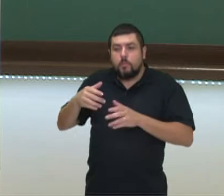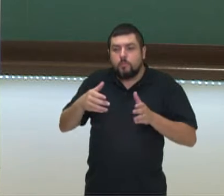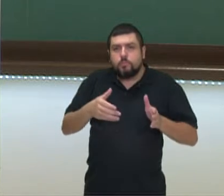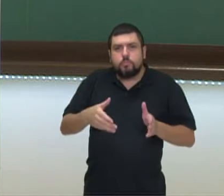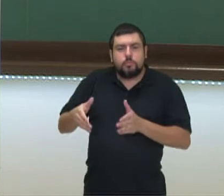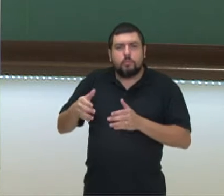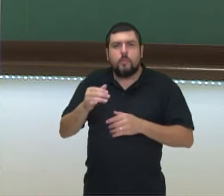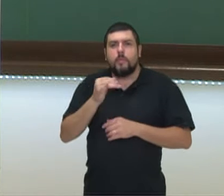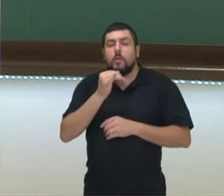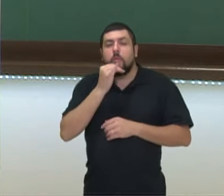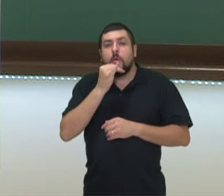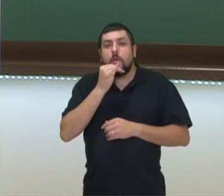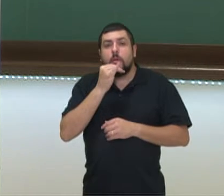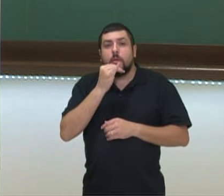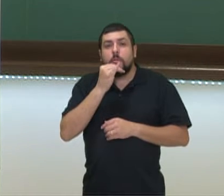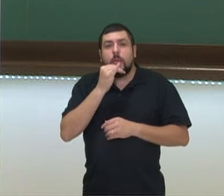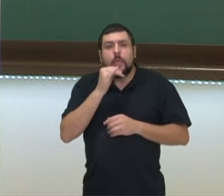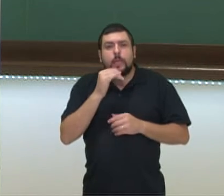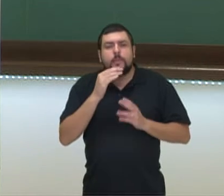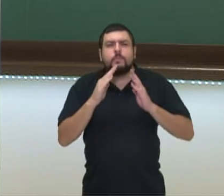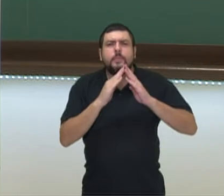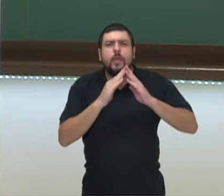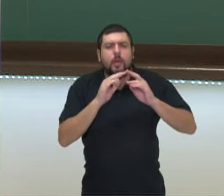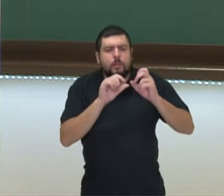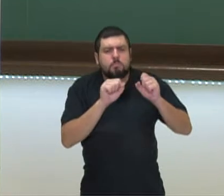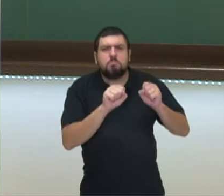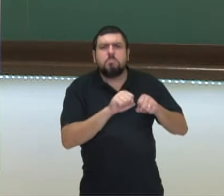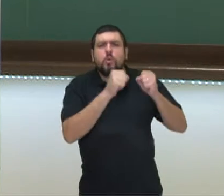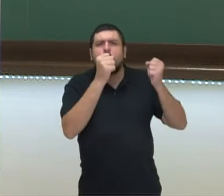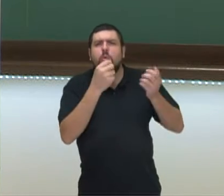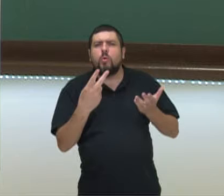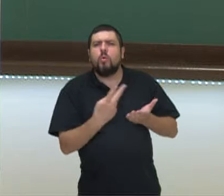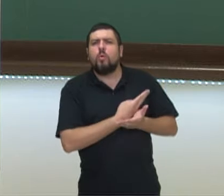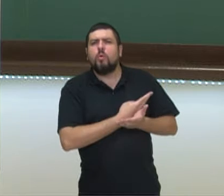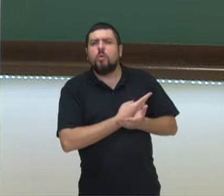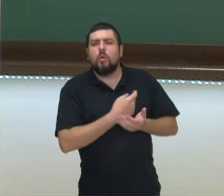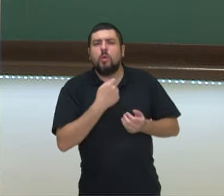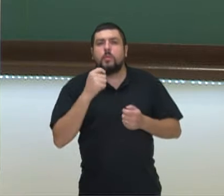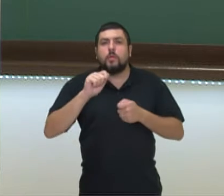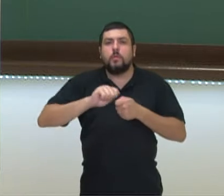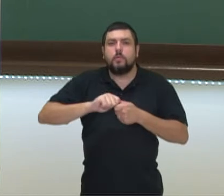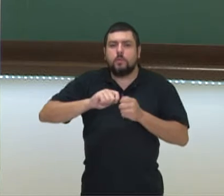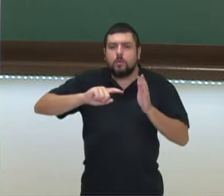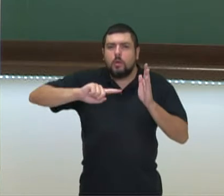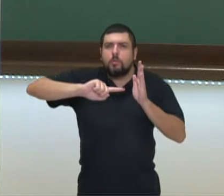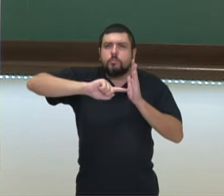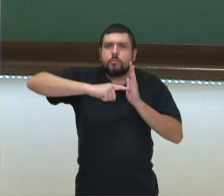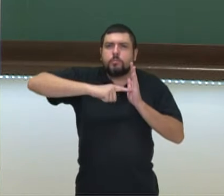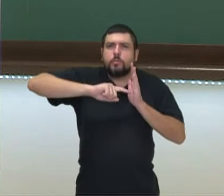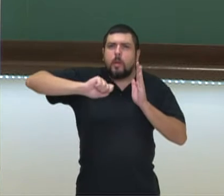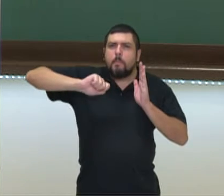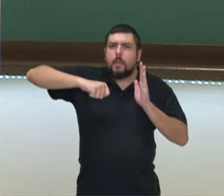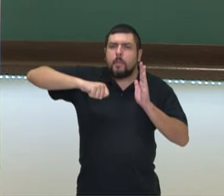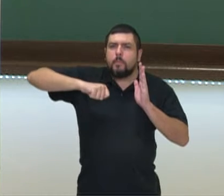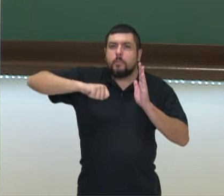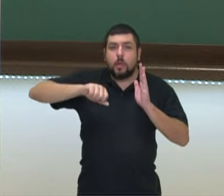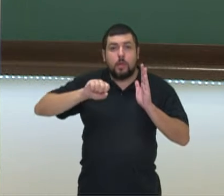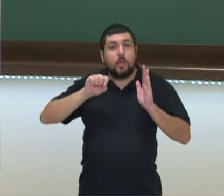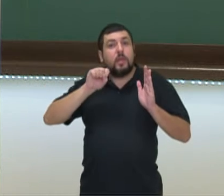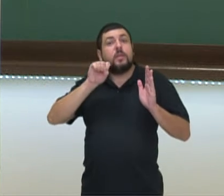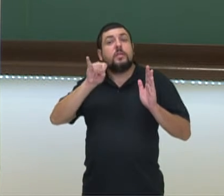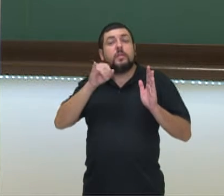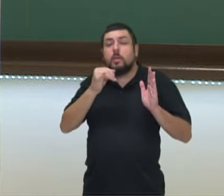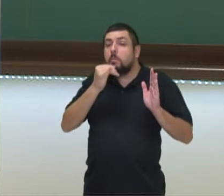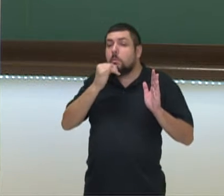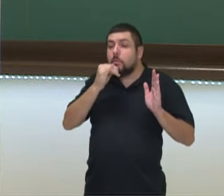chave de fenda resolve, né, aí situações. Imagina a gente ter que parafusar ou desparafusar algo se a gente não tivesse a chave de fenda,